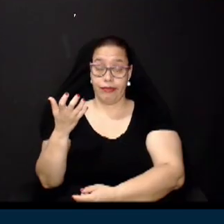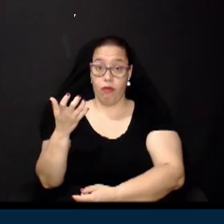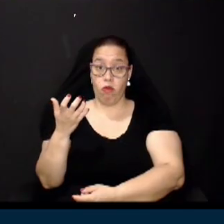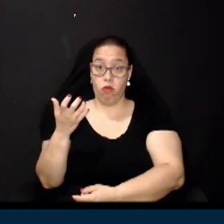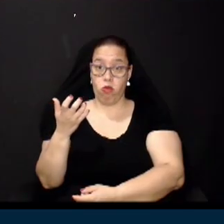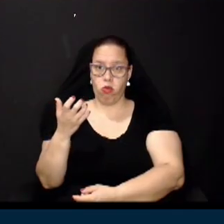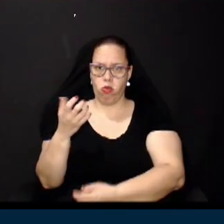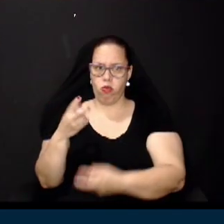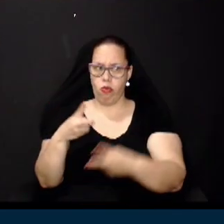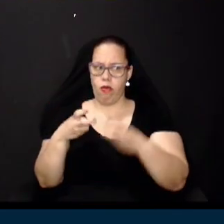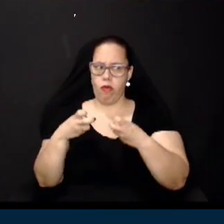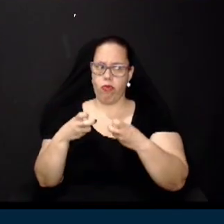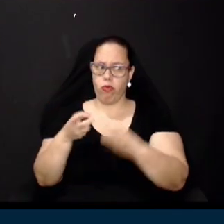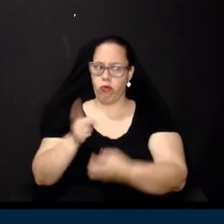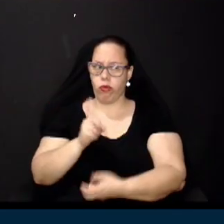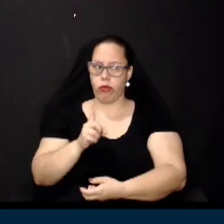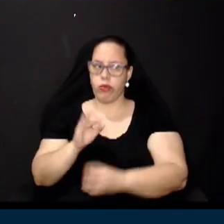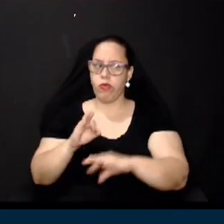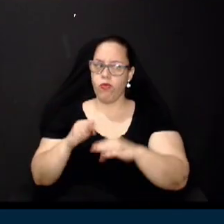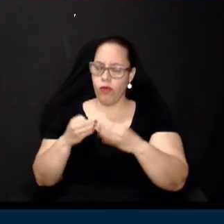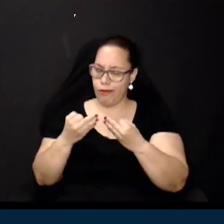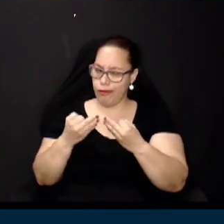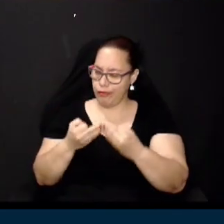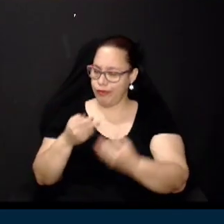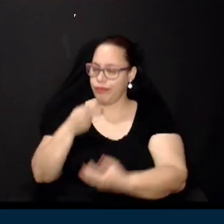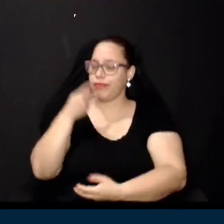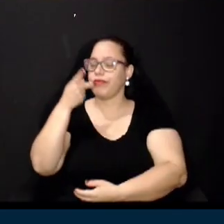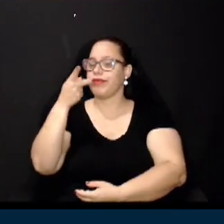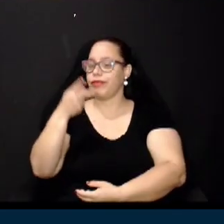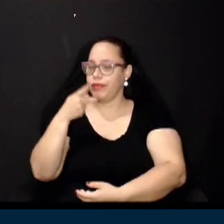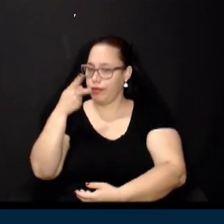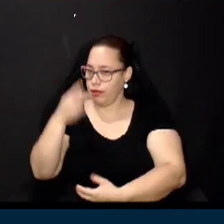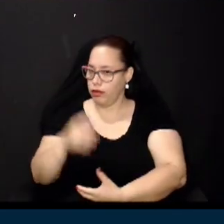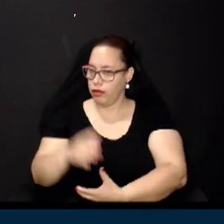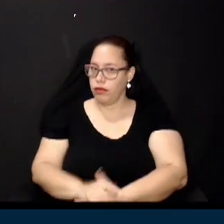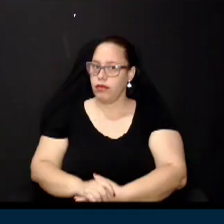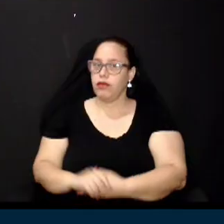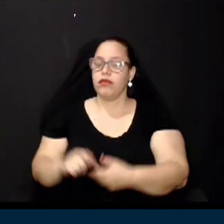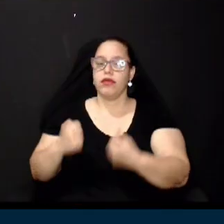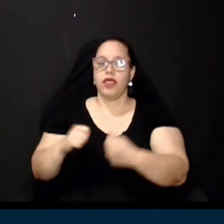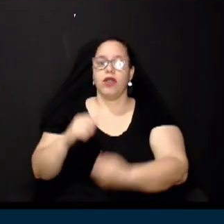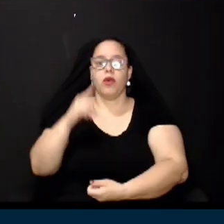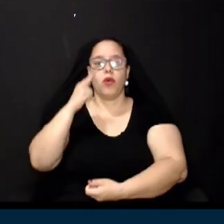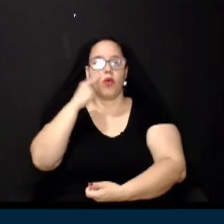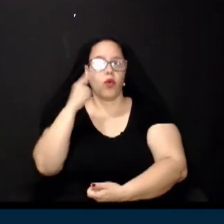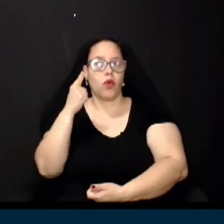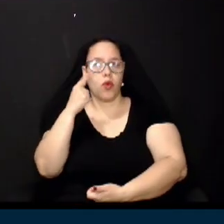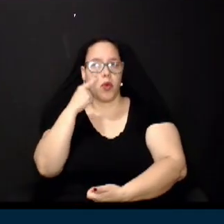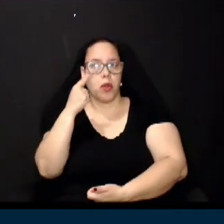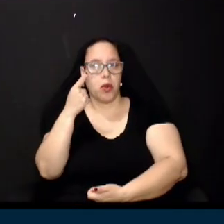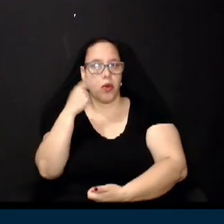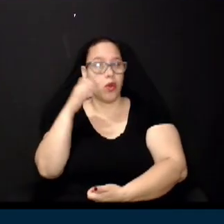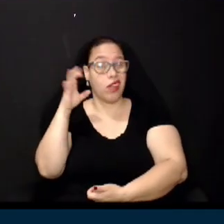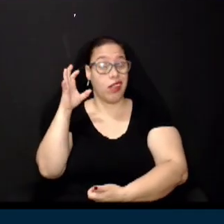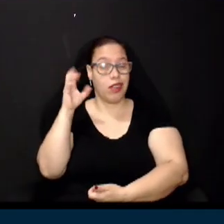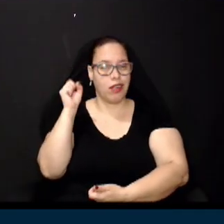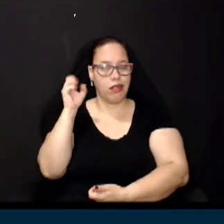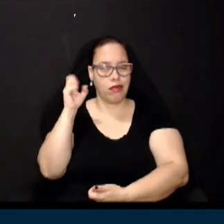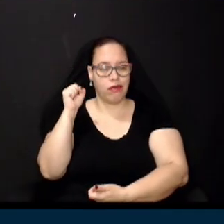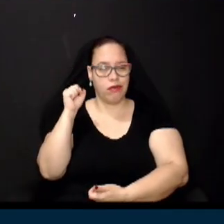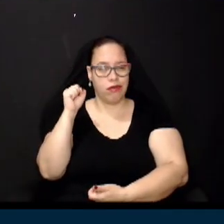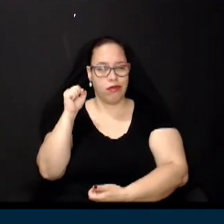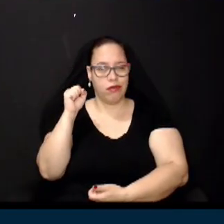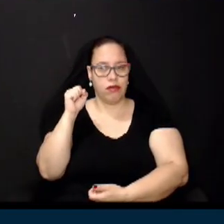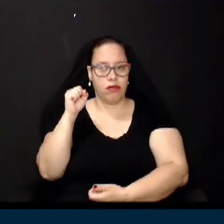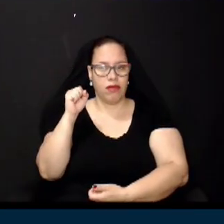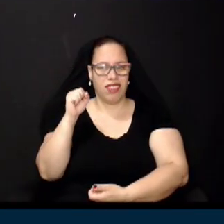despercebido, né? Famílias falam e às vezes a gente precisa prestar atenção e dar ouvido. Às vezes assim, mas será? Eu